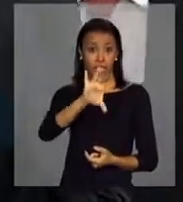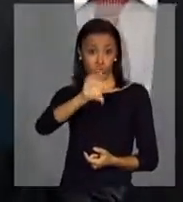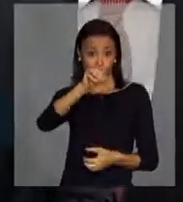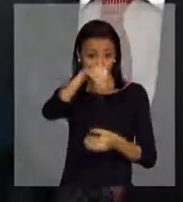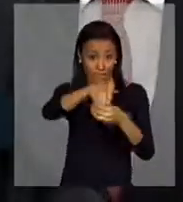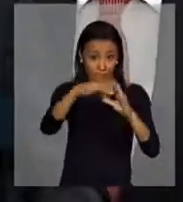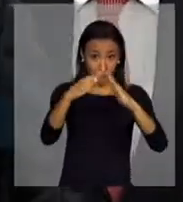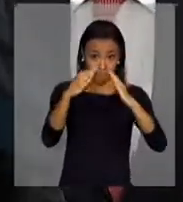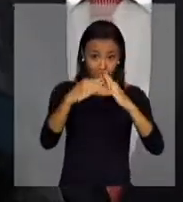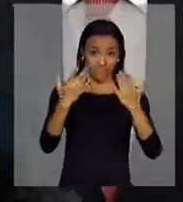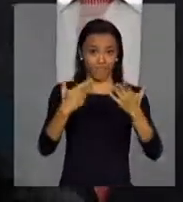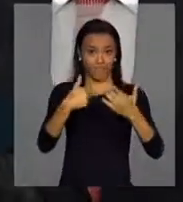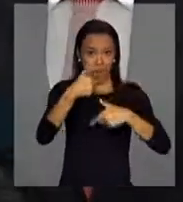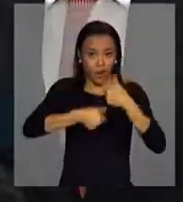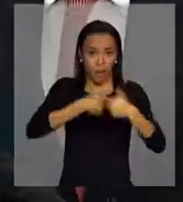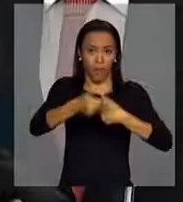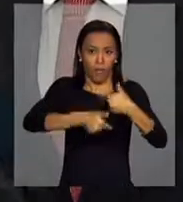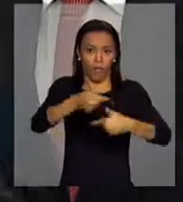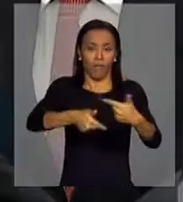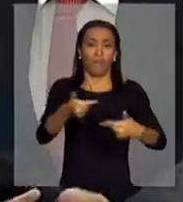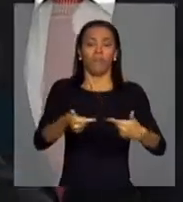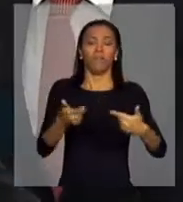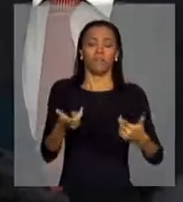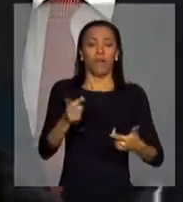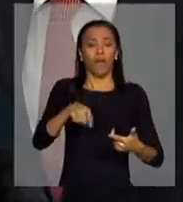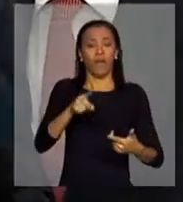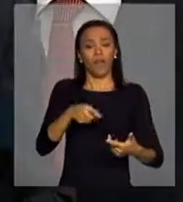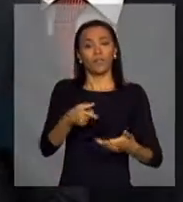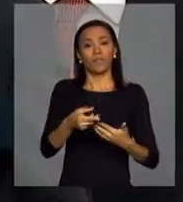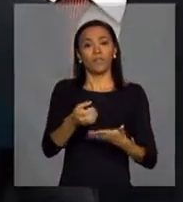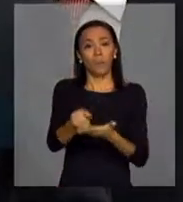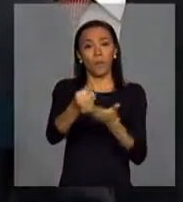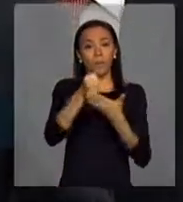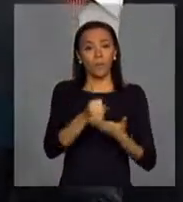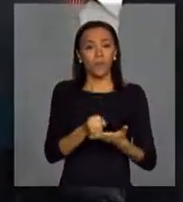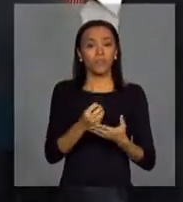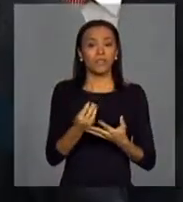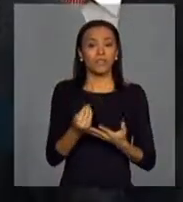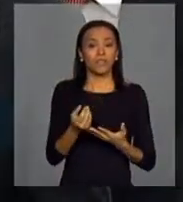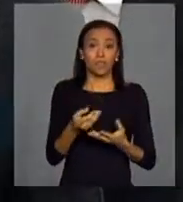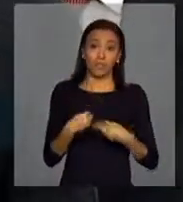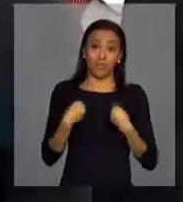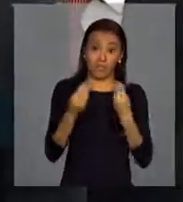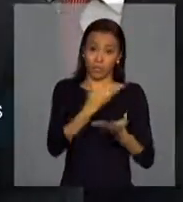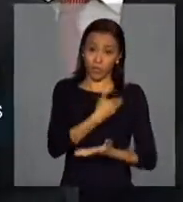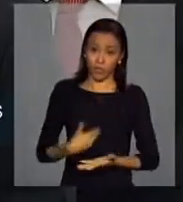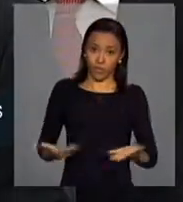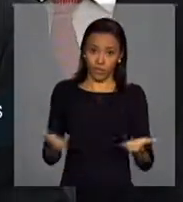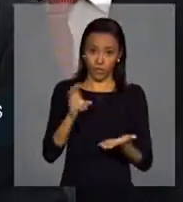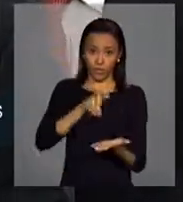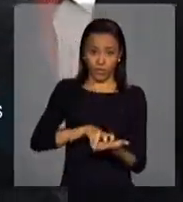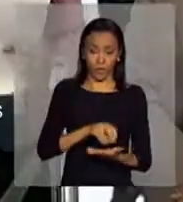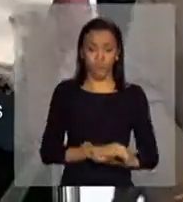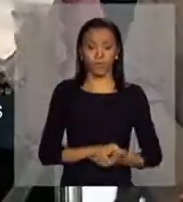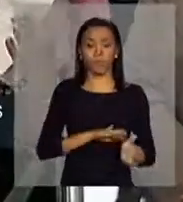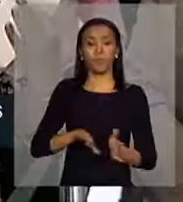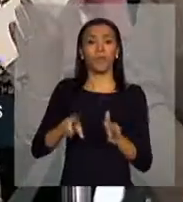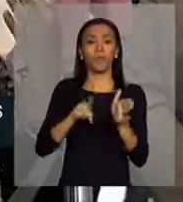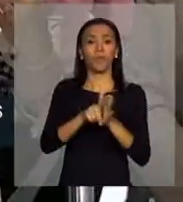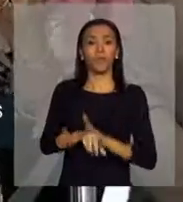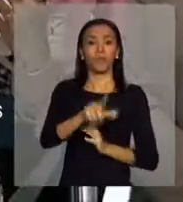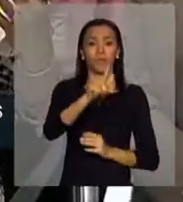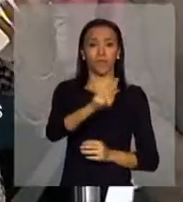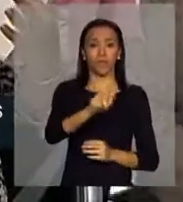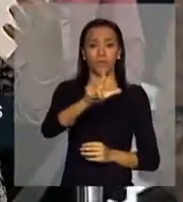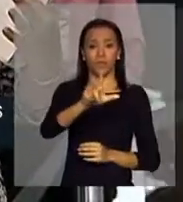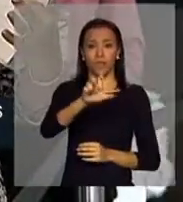será formada a partir da contribuição entregue pelo governo nesta manhã. Ministra Gleisi, por gentileza, a senhora poderia,